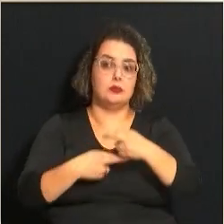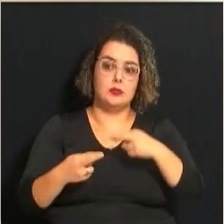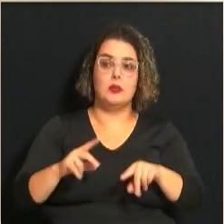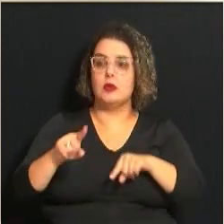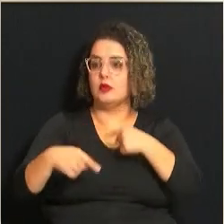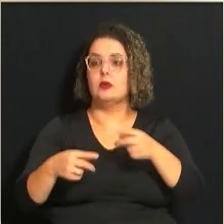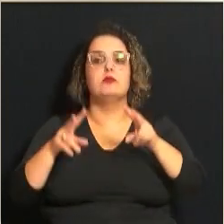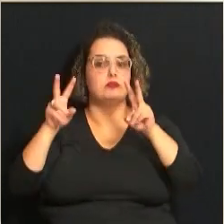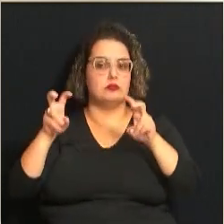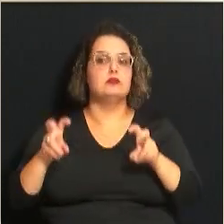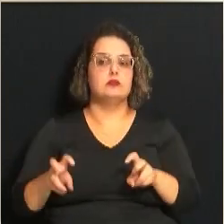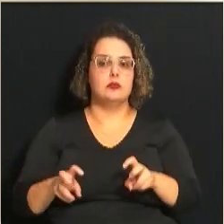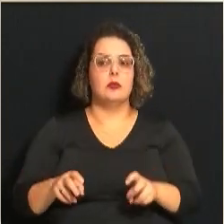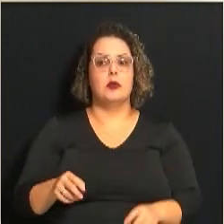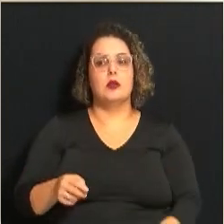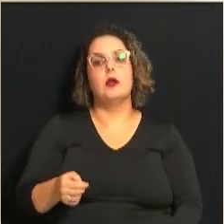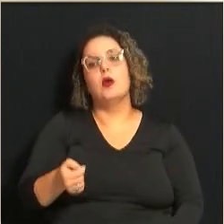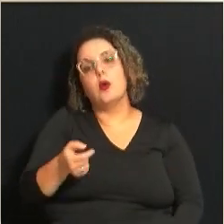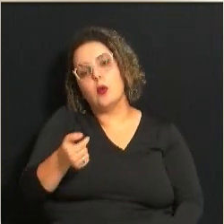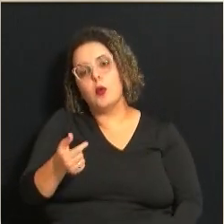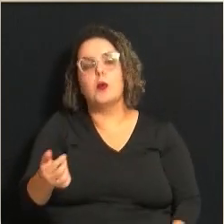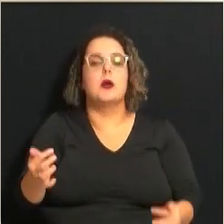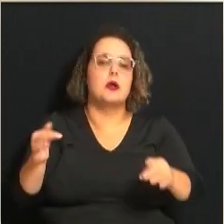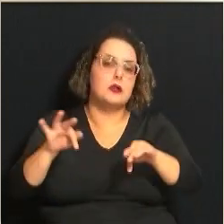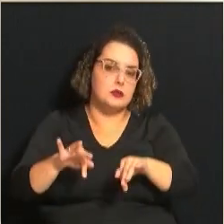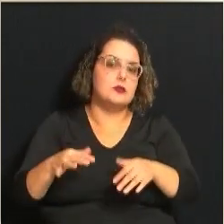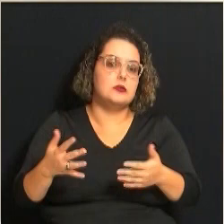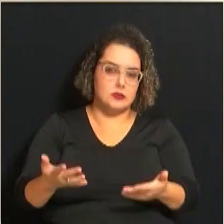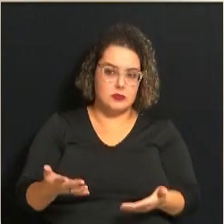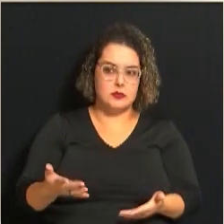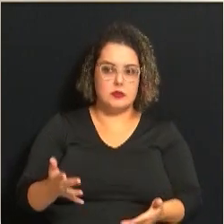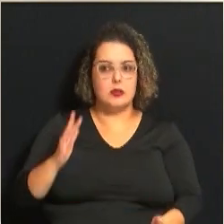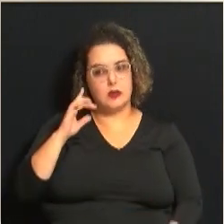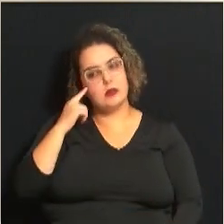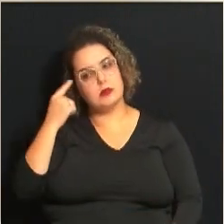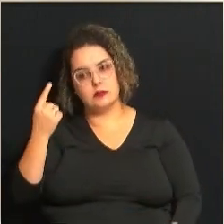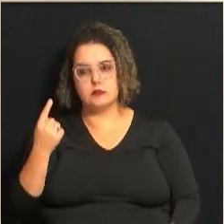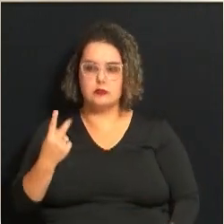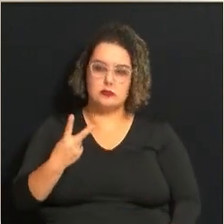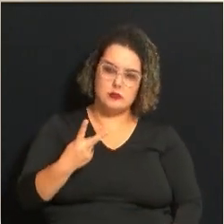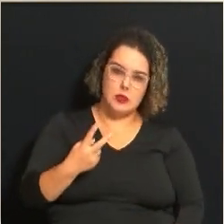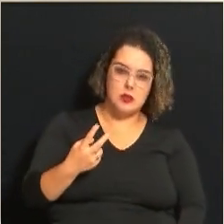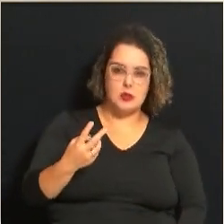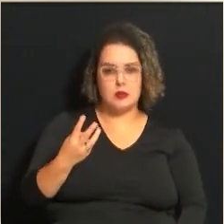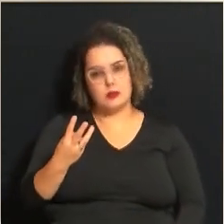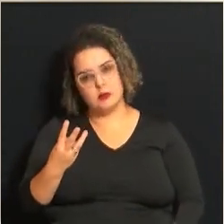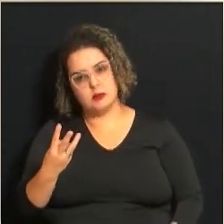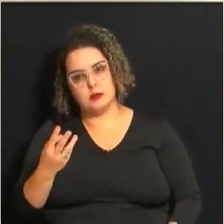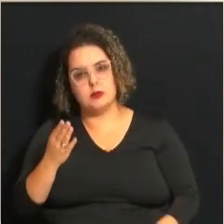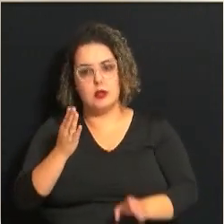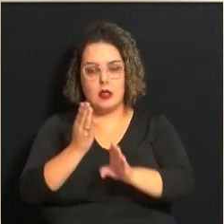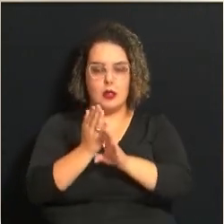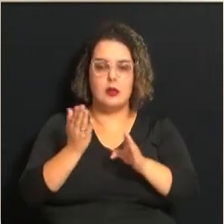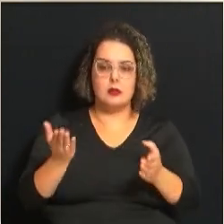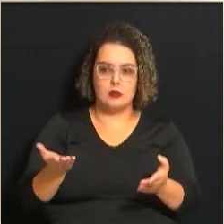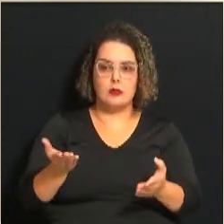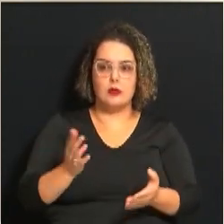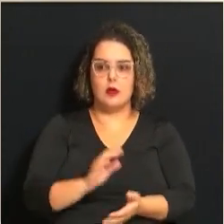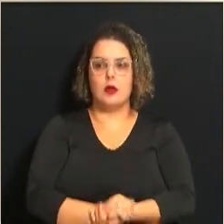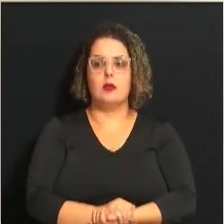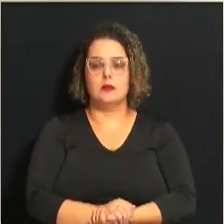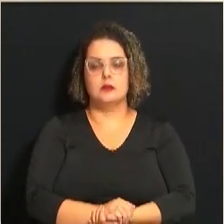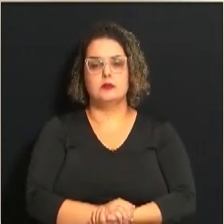aí, mas nós já estamos finalizando, a ideia acho que é finalizar com mais 2 ou 3 encontros, e a